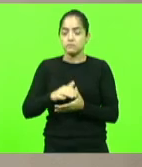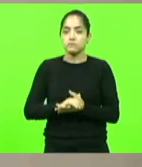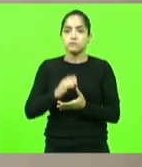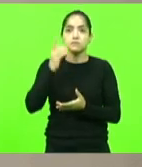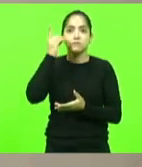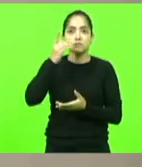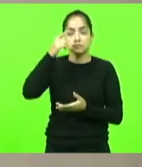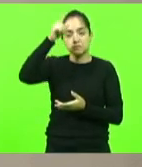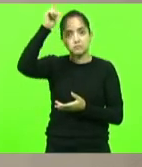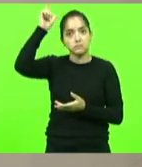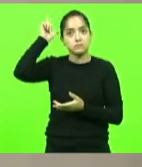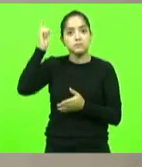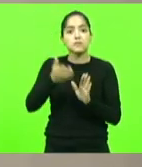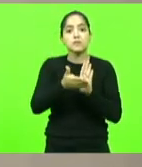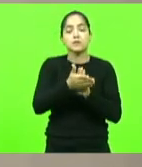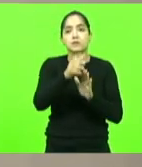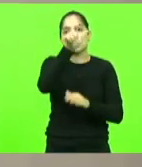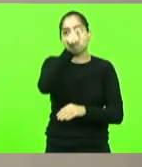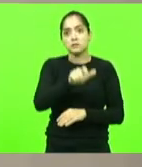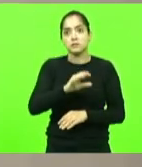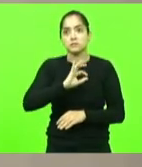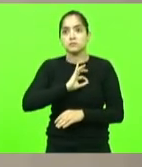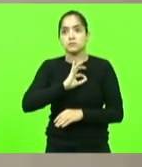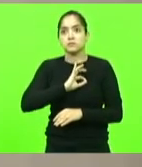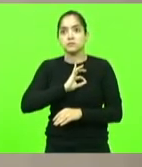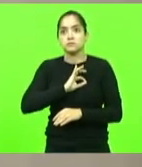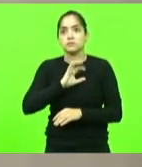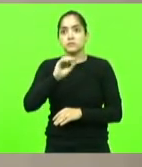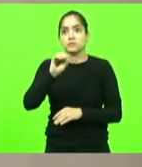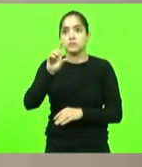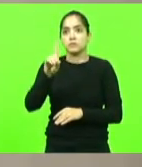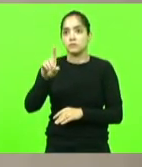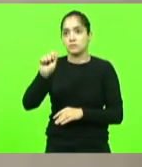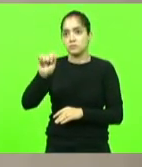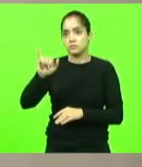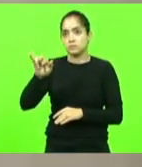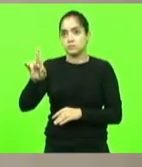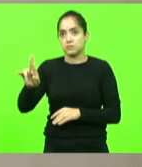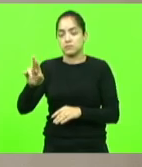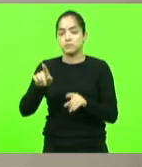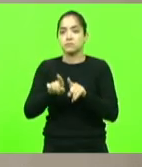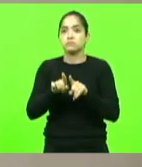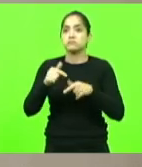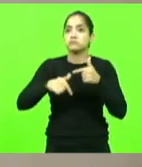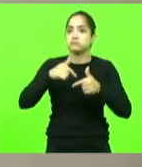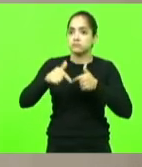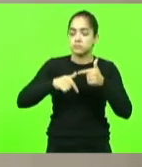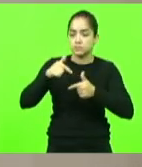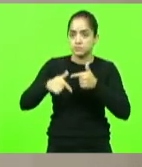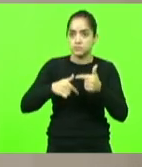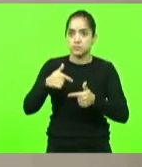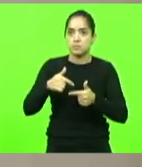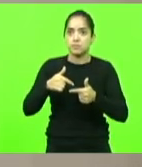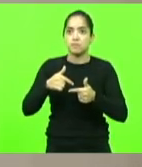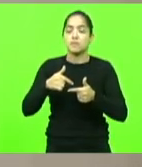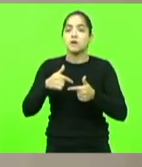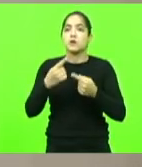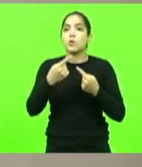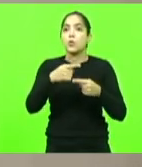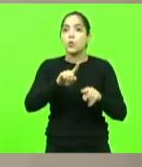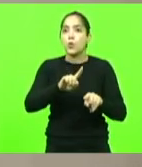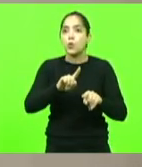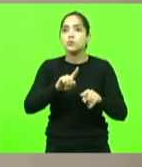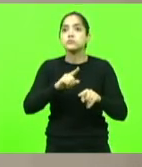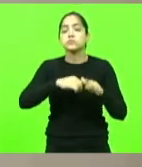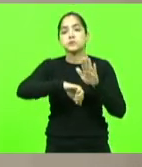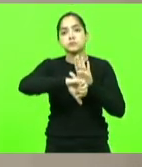Lima manifestando aplausos ao policial militar cabo Odair Garbila pelo excelente trabalho que vem exercendo no combate à criminalidade na cidade de